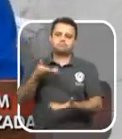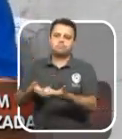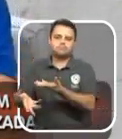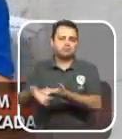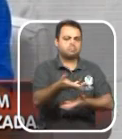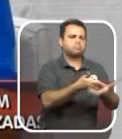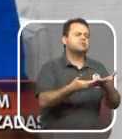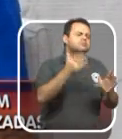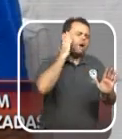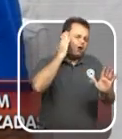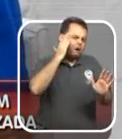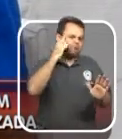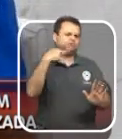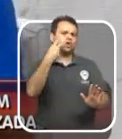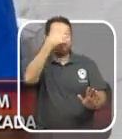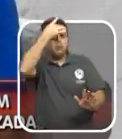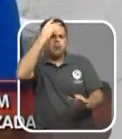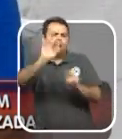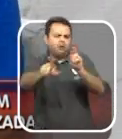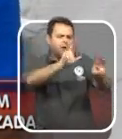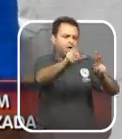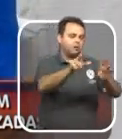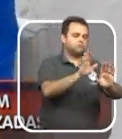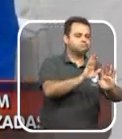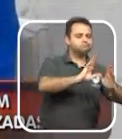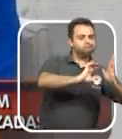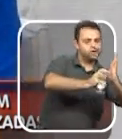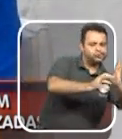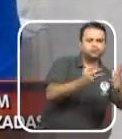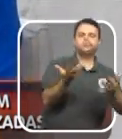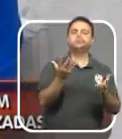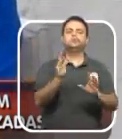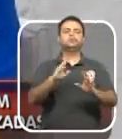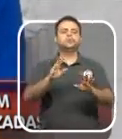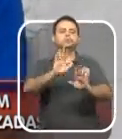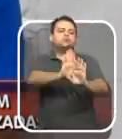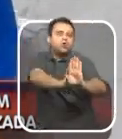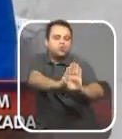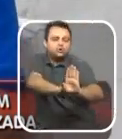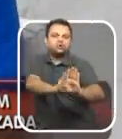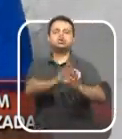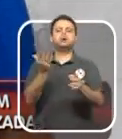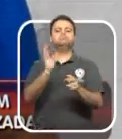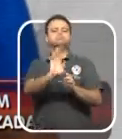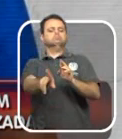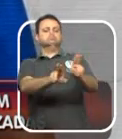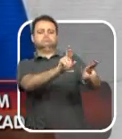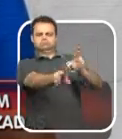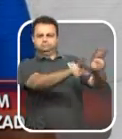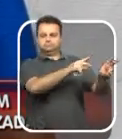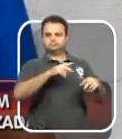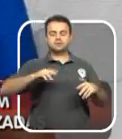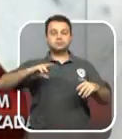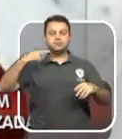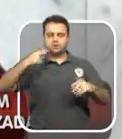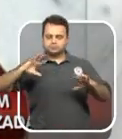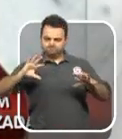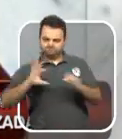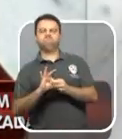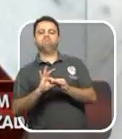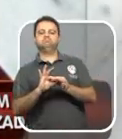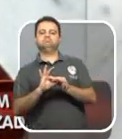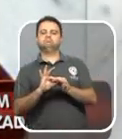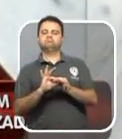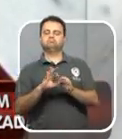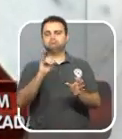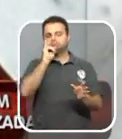para enumerar umas centenas delas importantes que ajudam a cidade, entendeu? Então, esse é o nosso papel. E é importante ressaltar